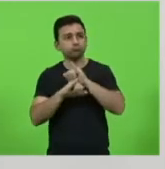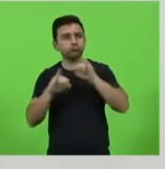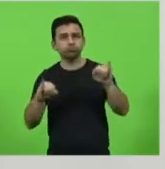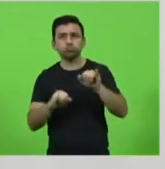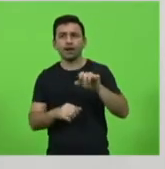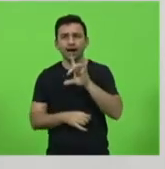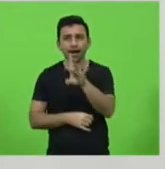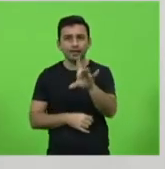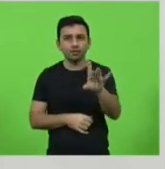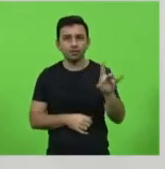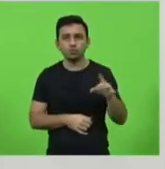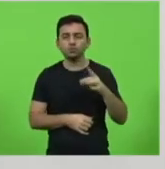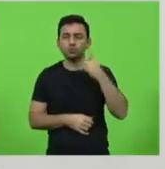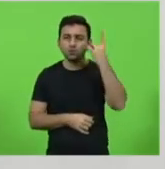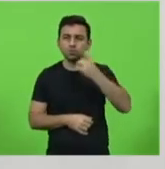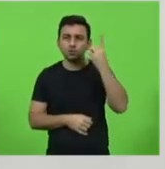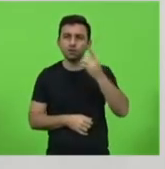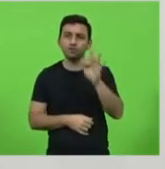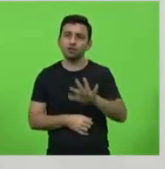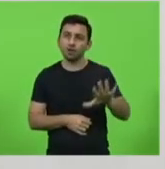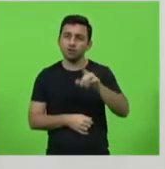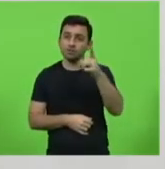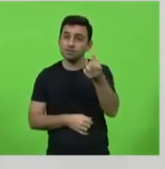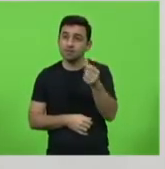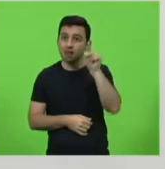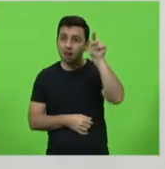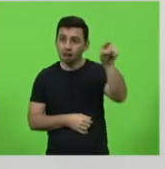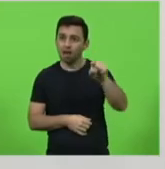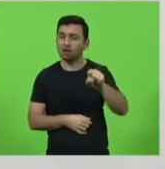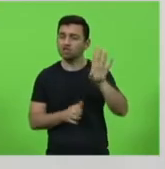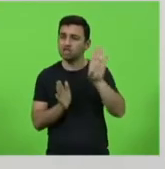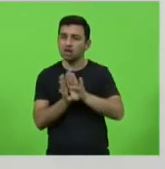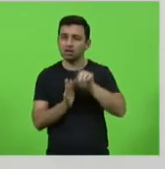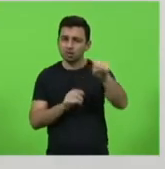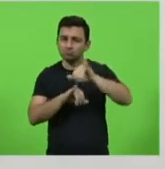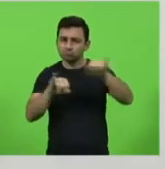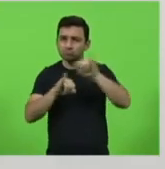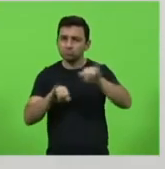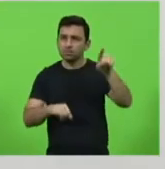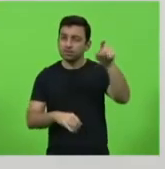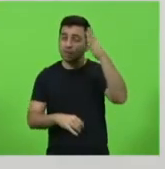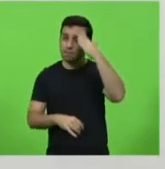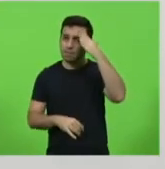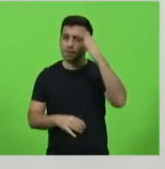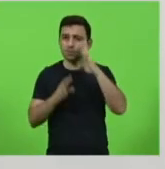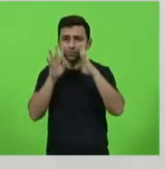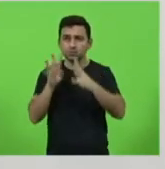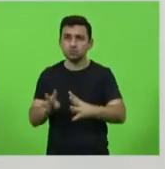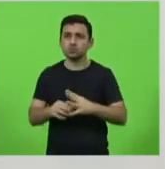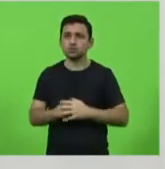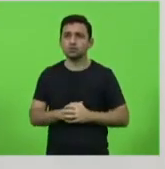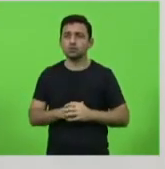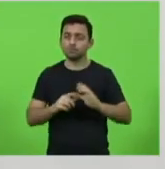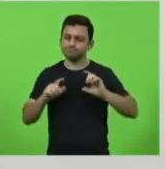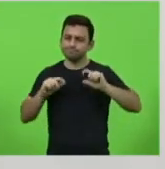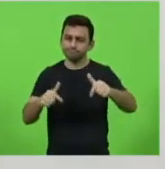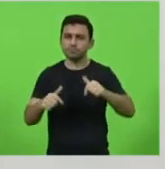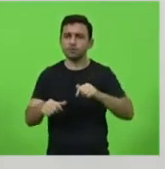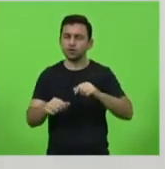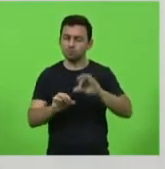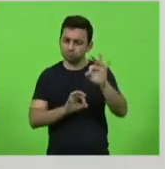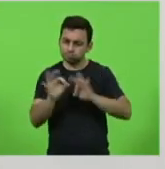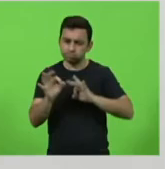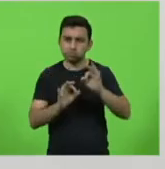cada um dos 16 deputados federais para que eles tomem uma atitude de reaver o